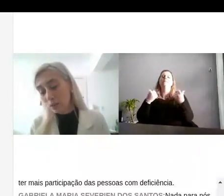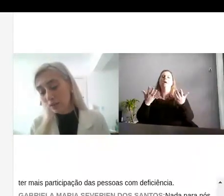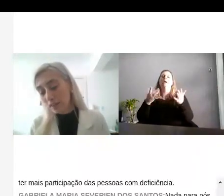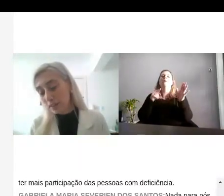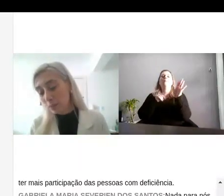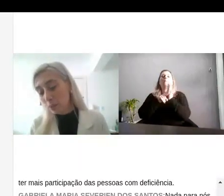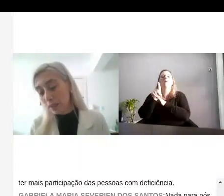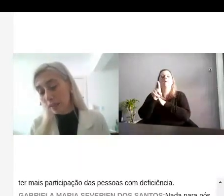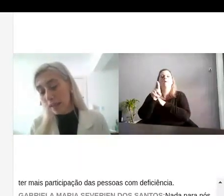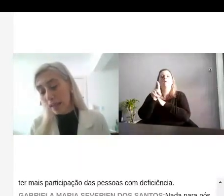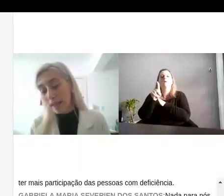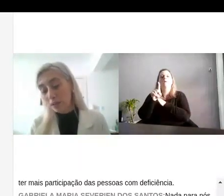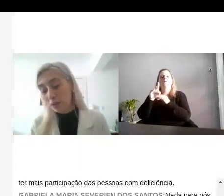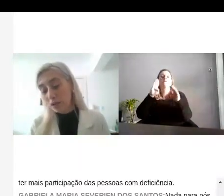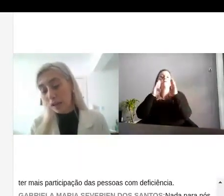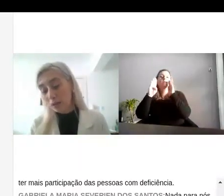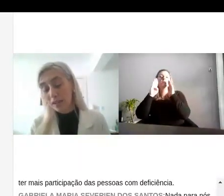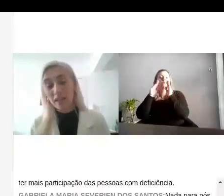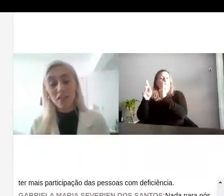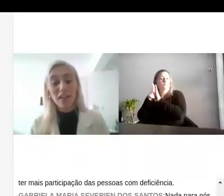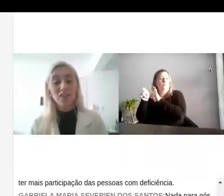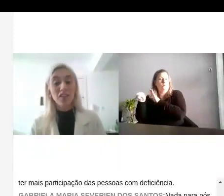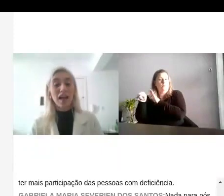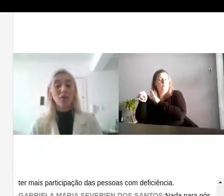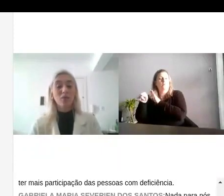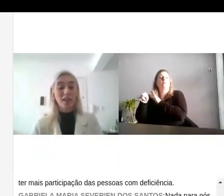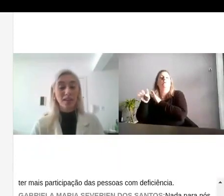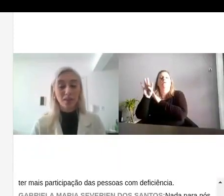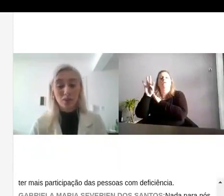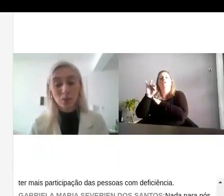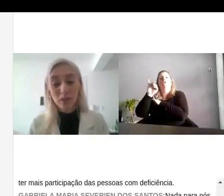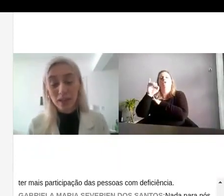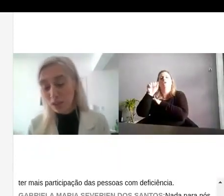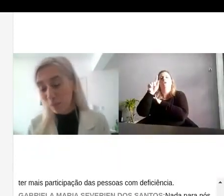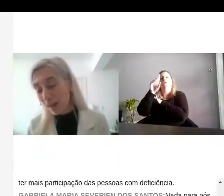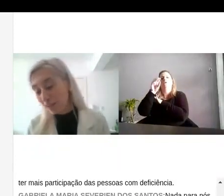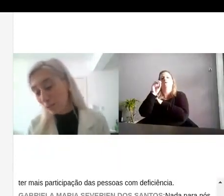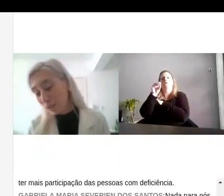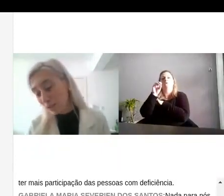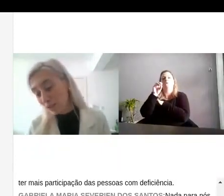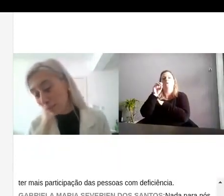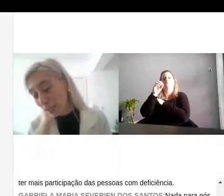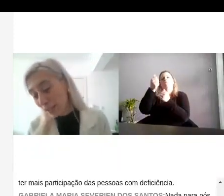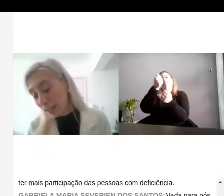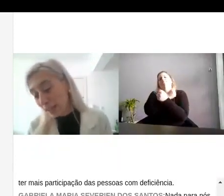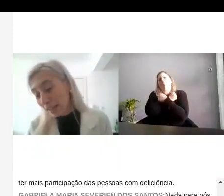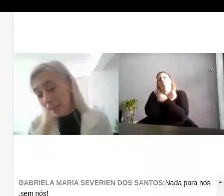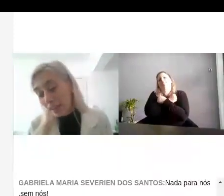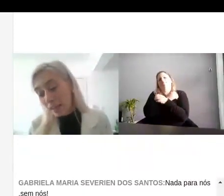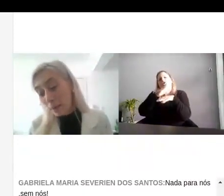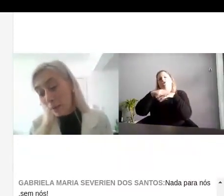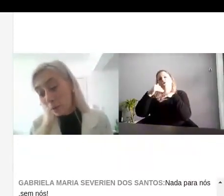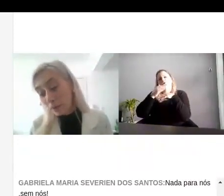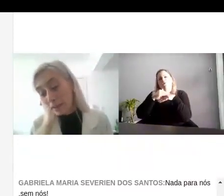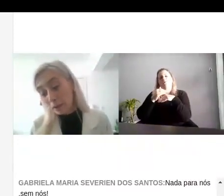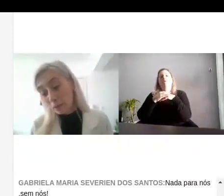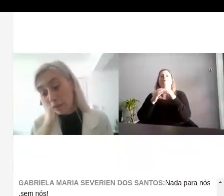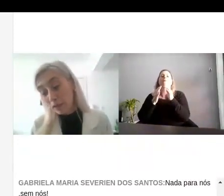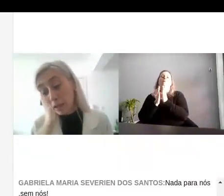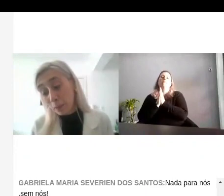no Facebook é do Tiago Cerejeira. Tiago, querido, um grande abraço para ti. Ele pergunta,